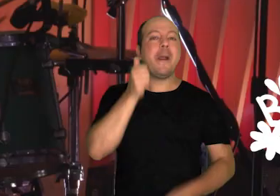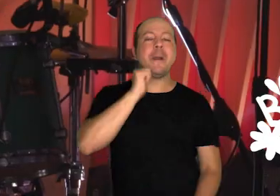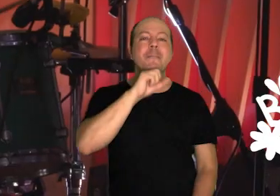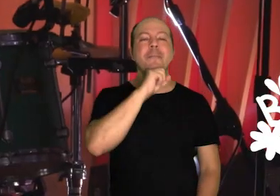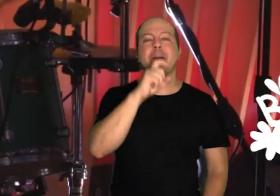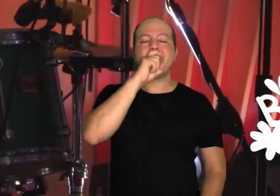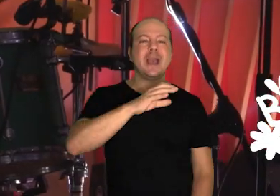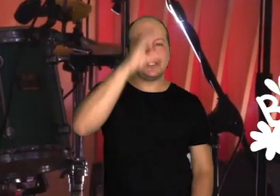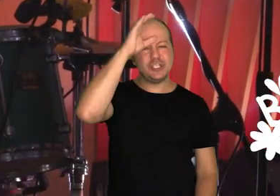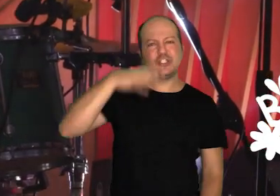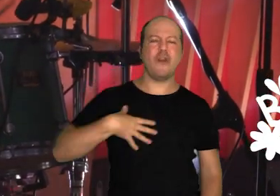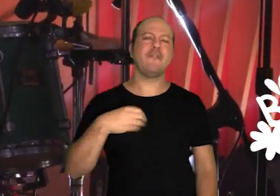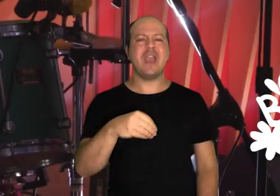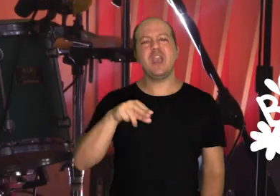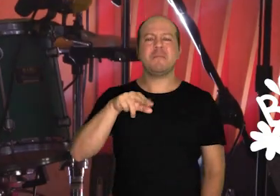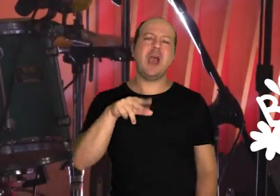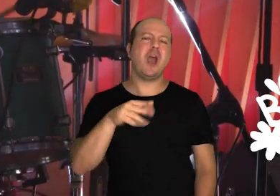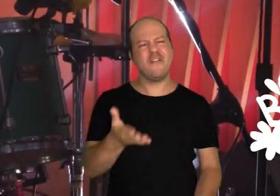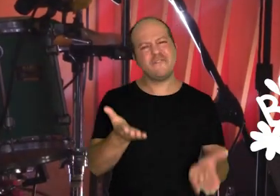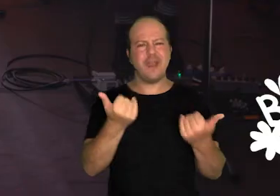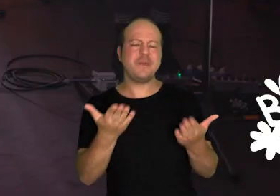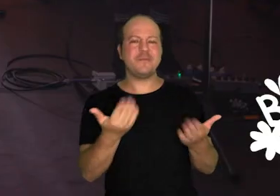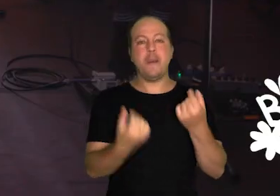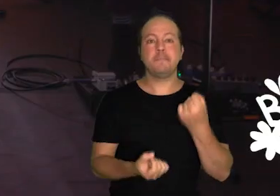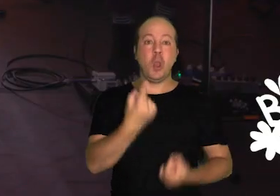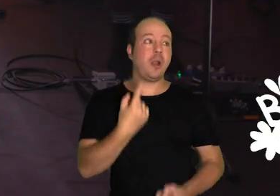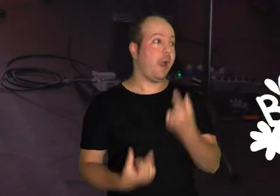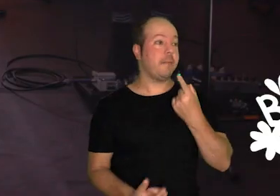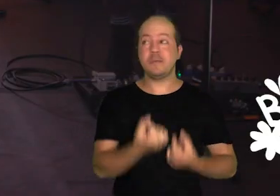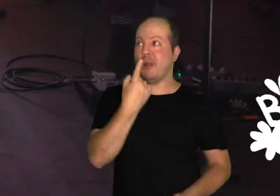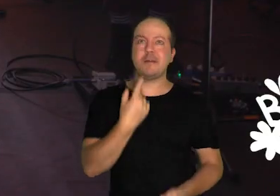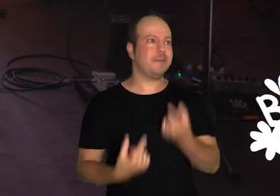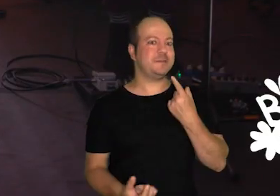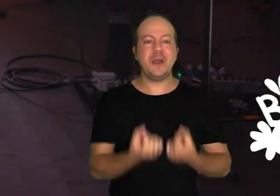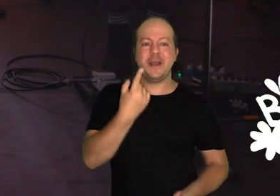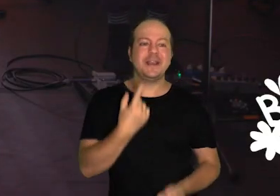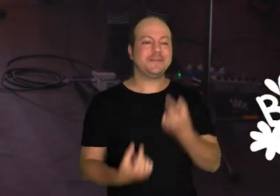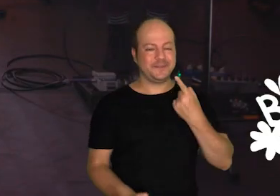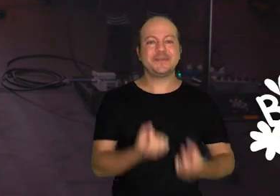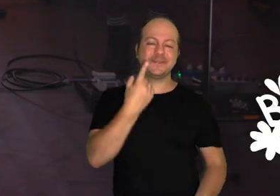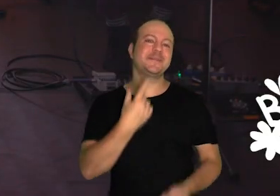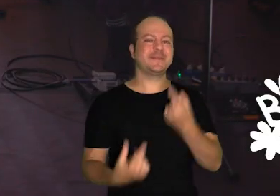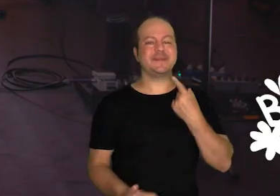mamãe, titio, filhinho, irmão, vamos lá, pipoca, pipoca.